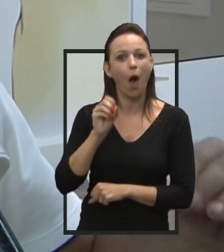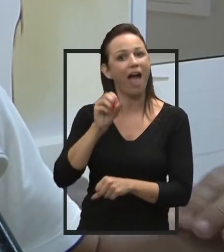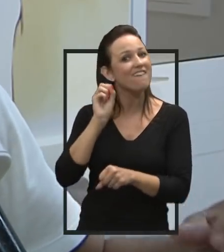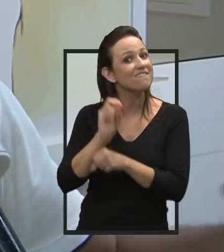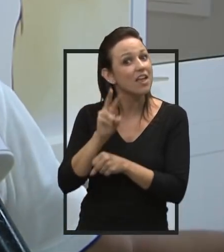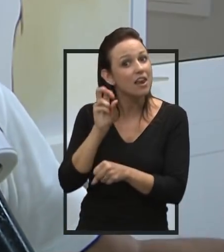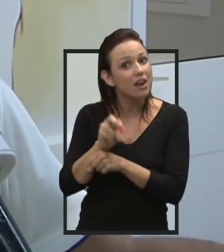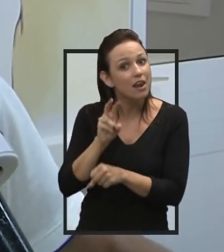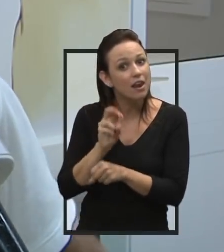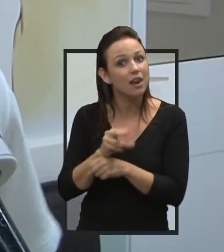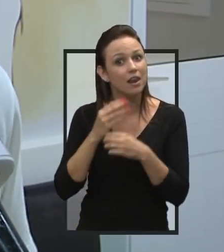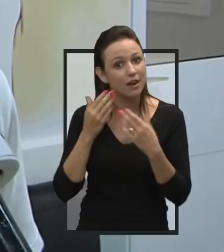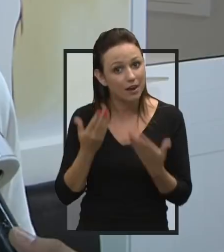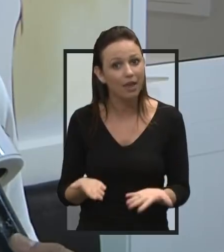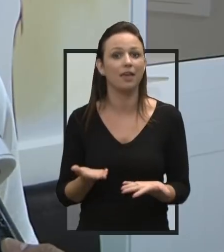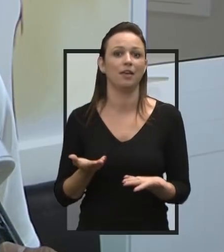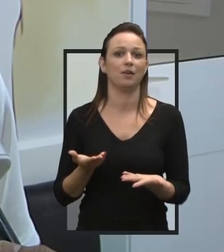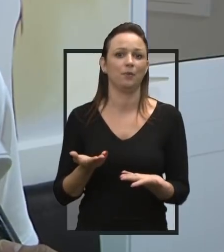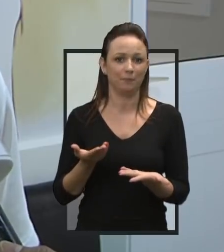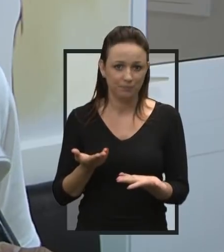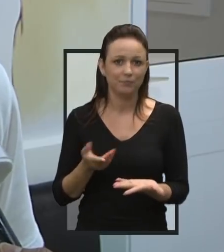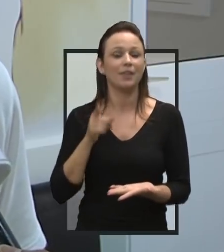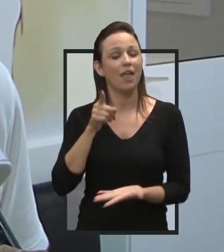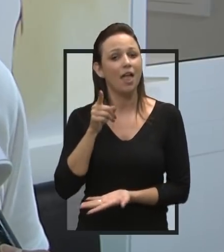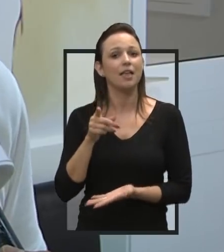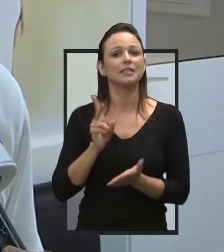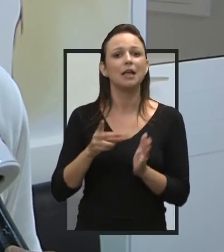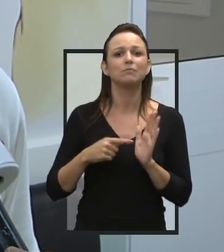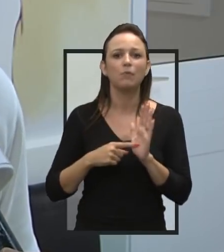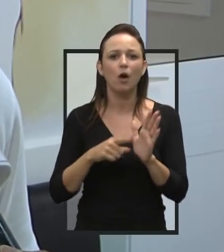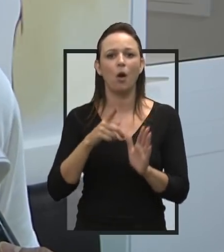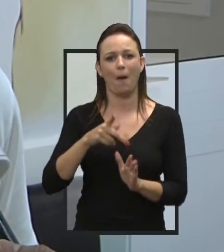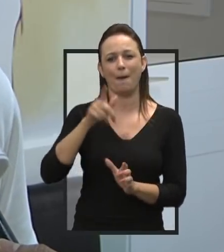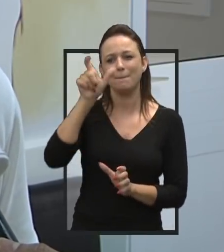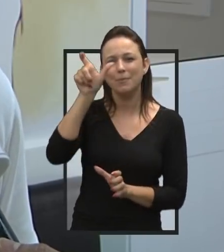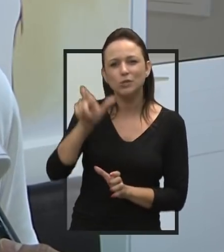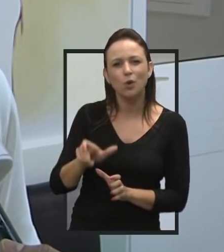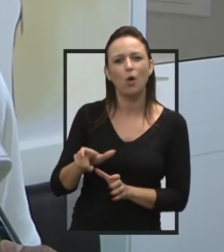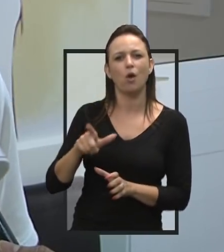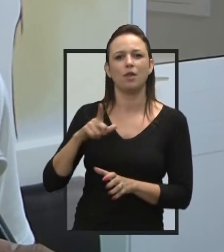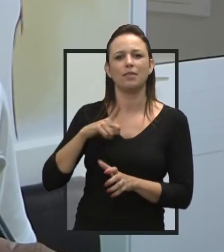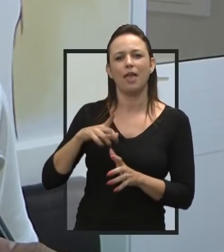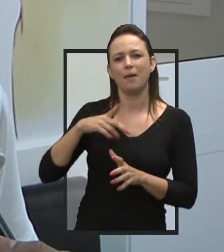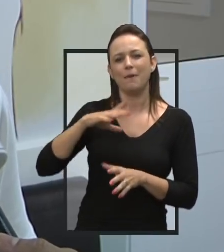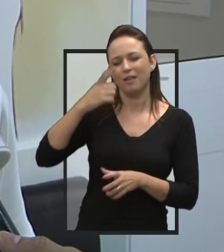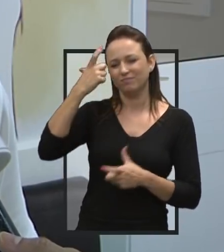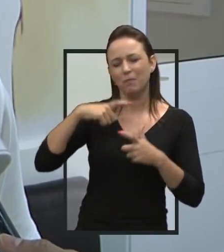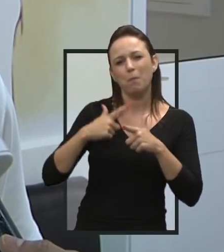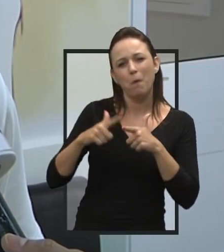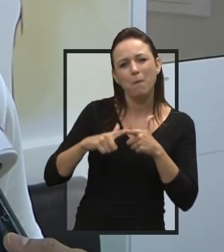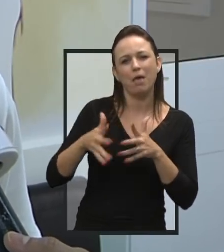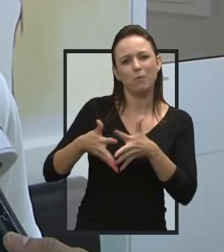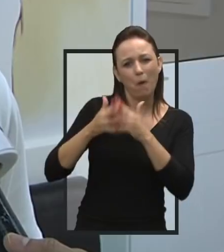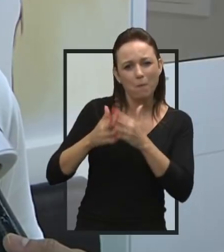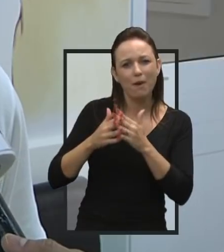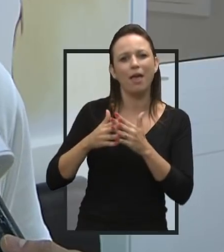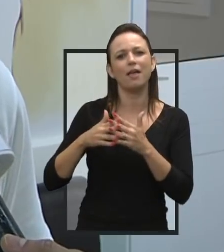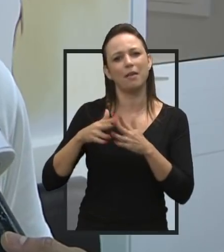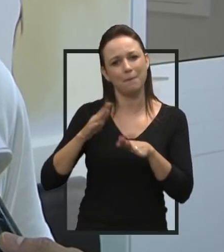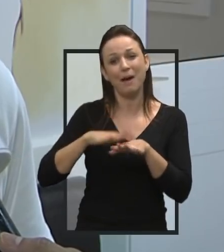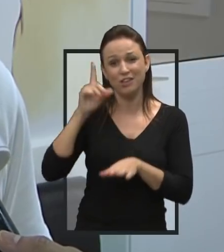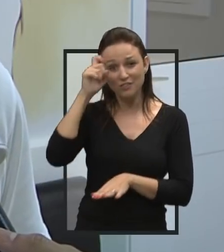substância venenosa tóxica, né? Que evidentemente sempre nos pacientes mais crônicos, mais complexos, sempre tudo é mais